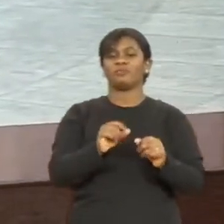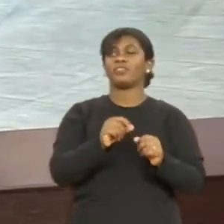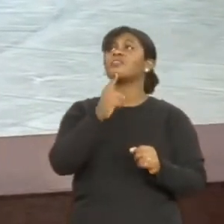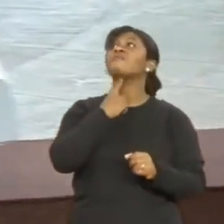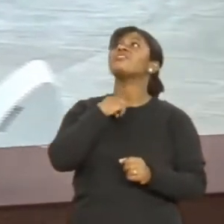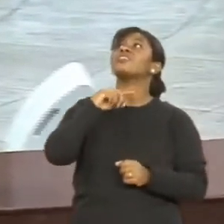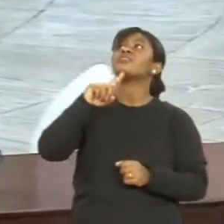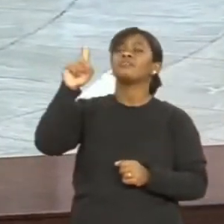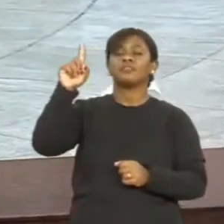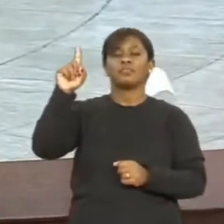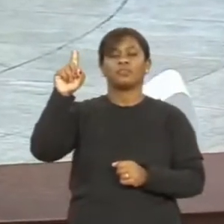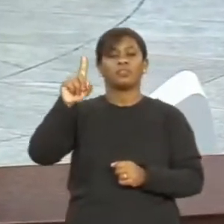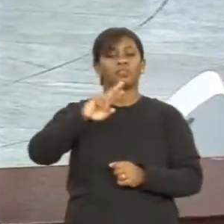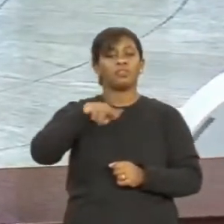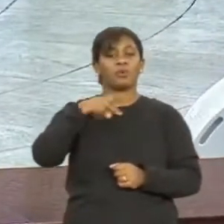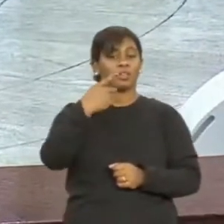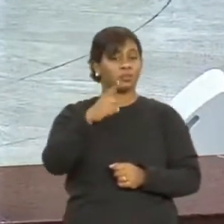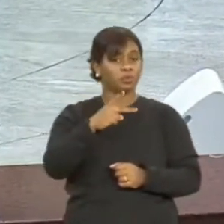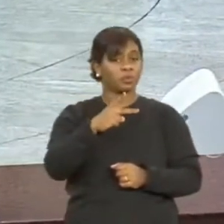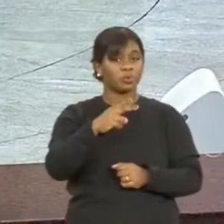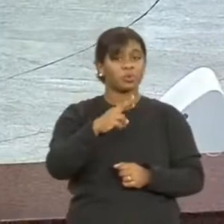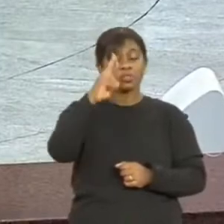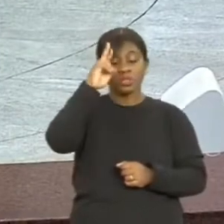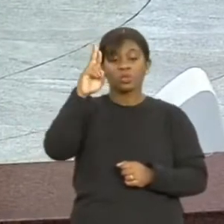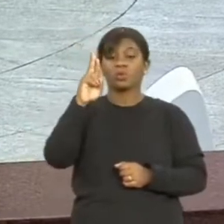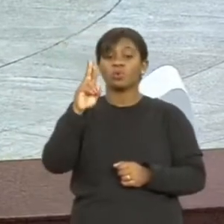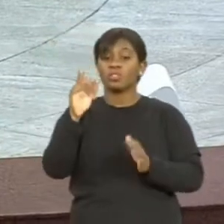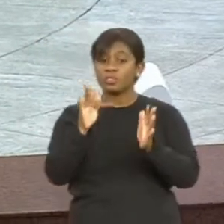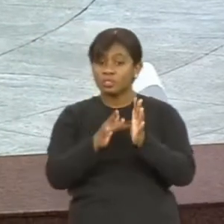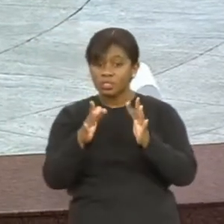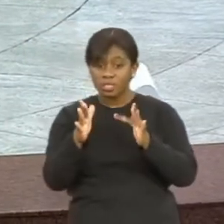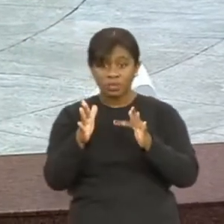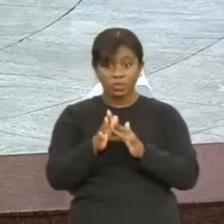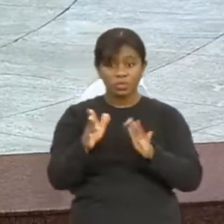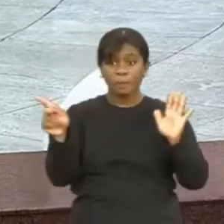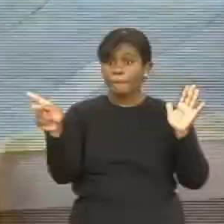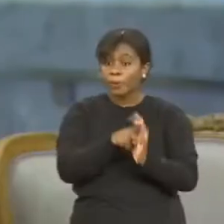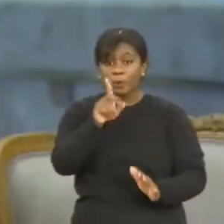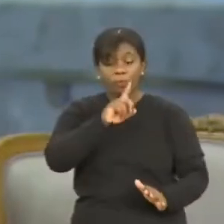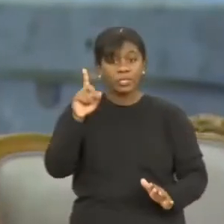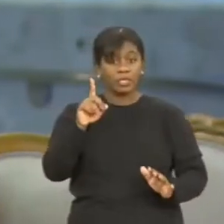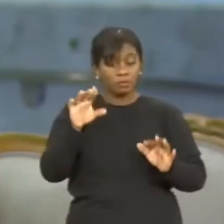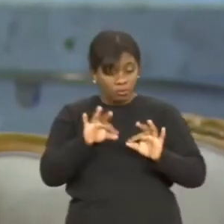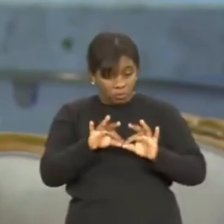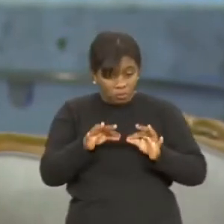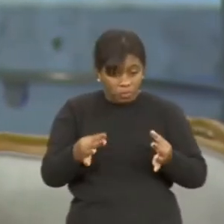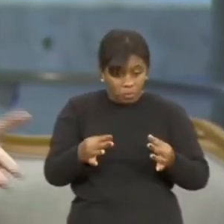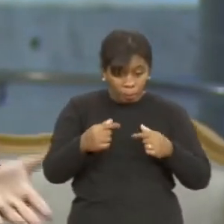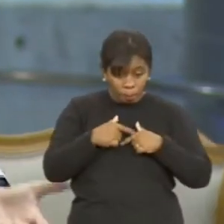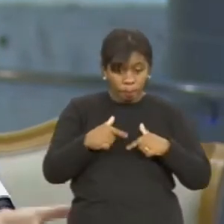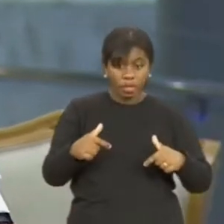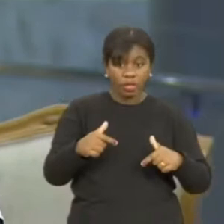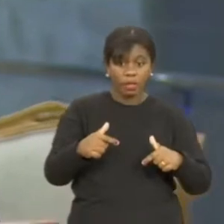sua. Senhor Jesus, sendo Deus, ele se esvaziou, ele se humilhou. Mas também tem uma coisa: Deus